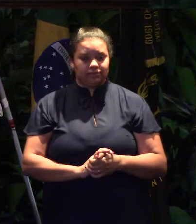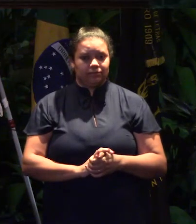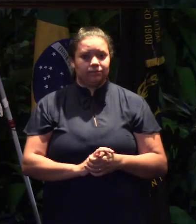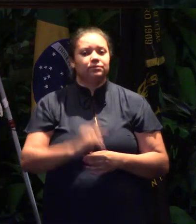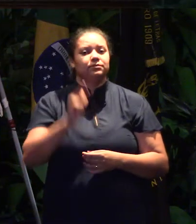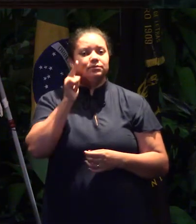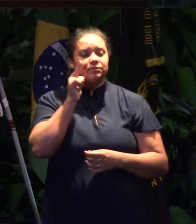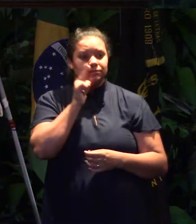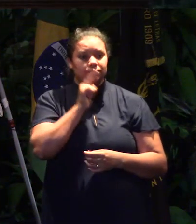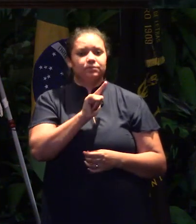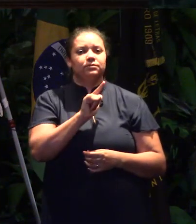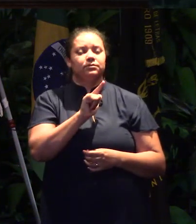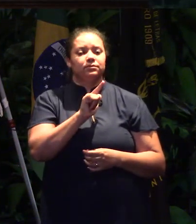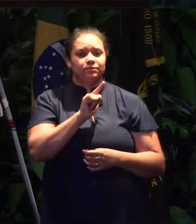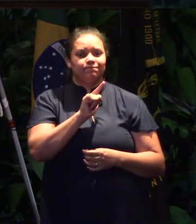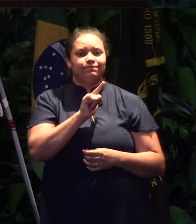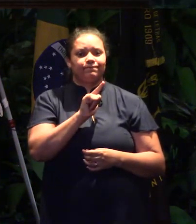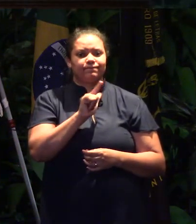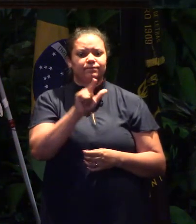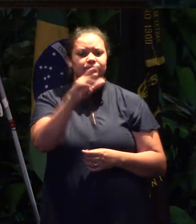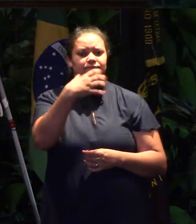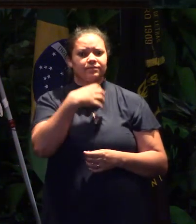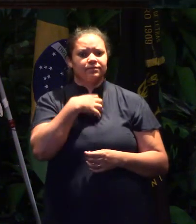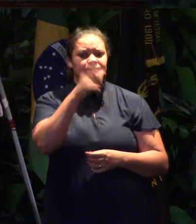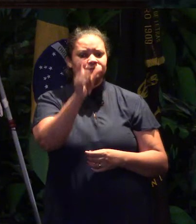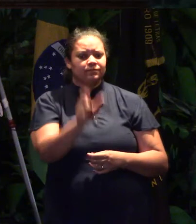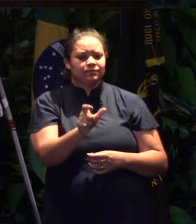Conseguir olhar para o nosso